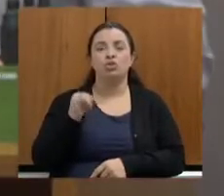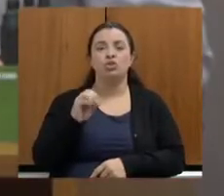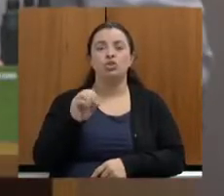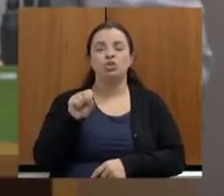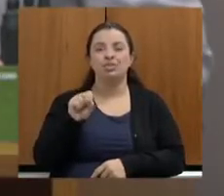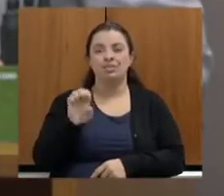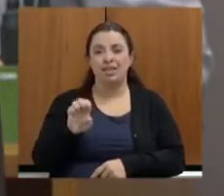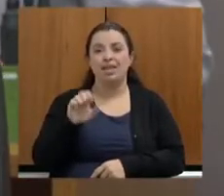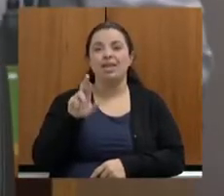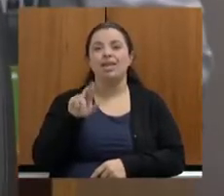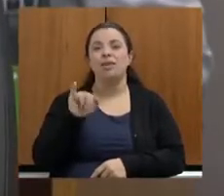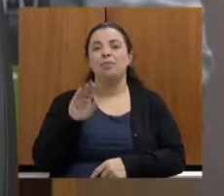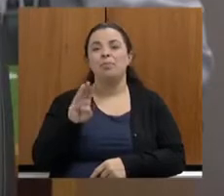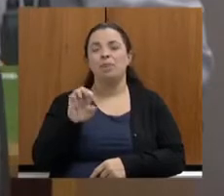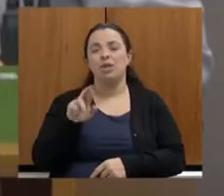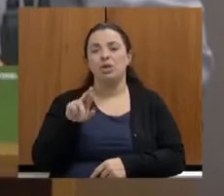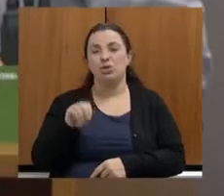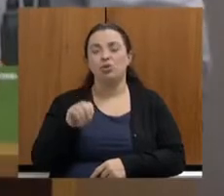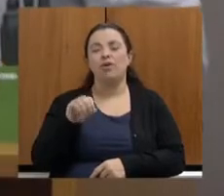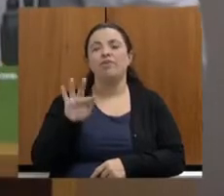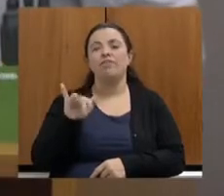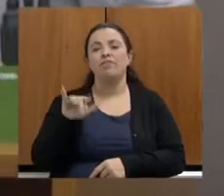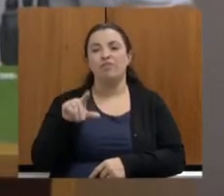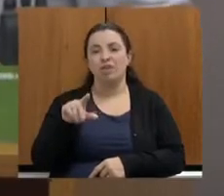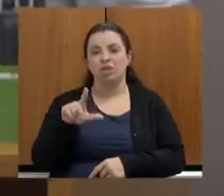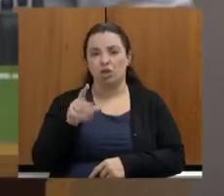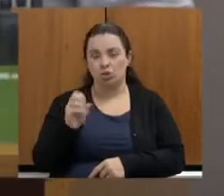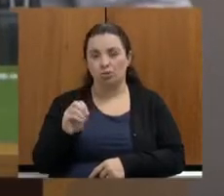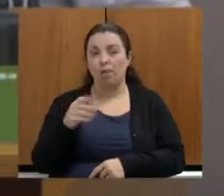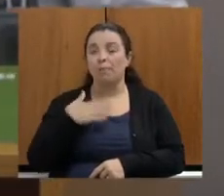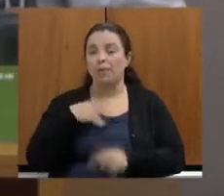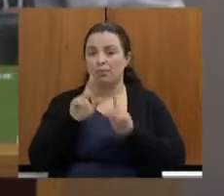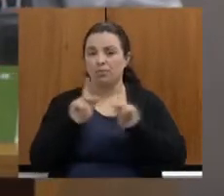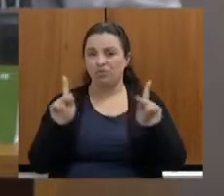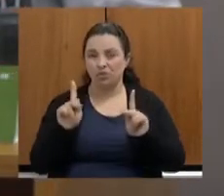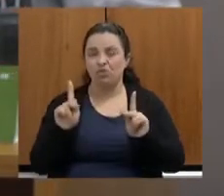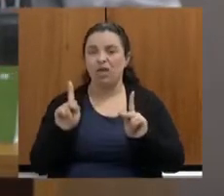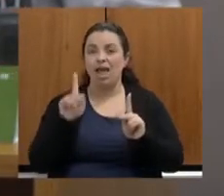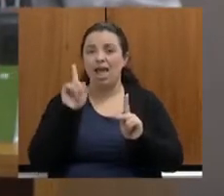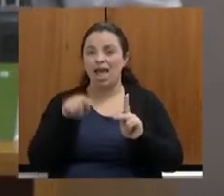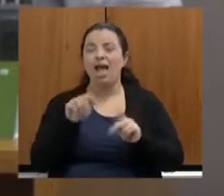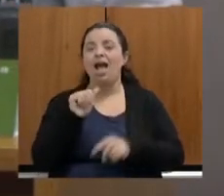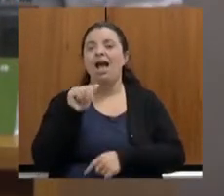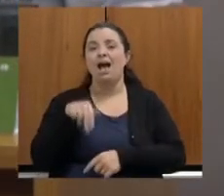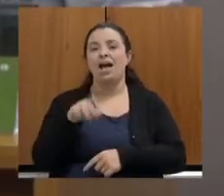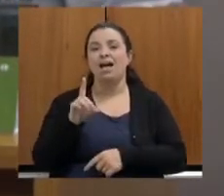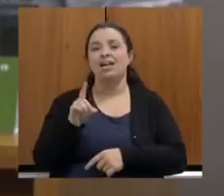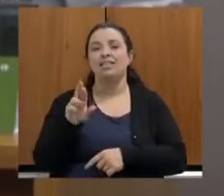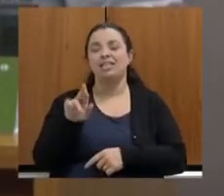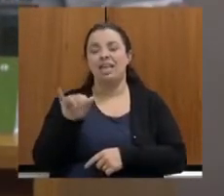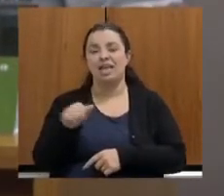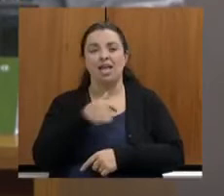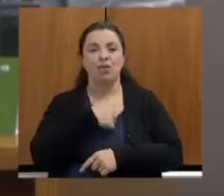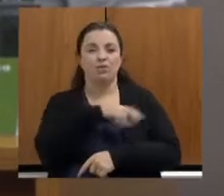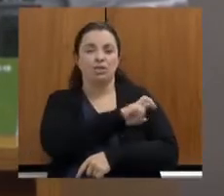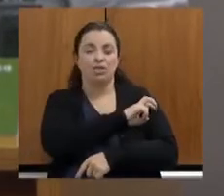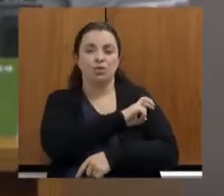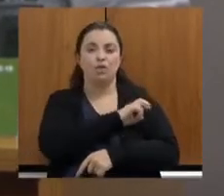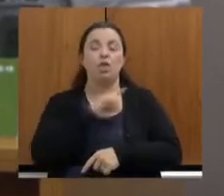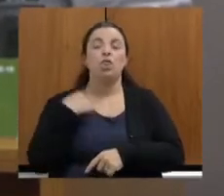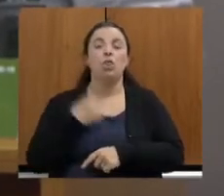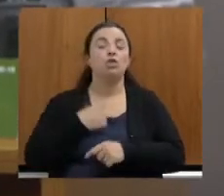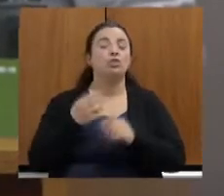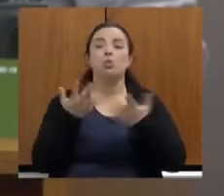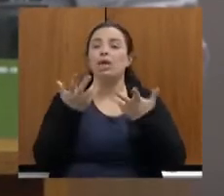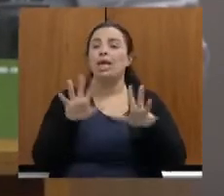se chama Andreia Martins não queremos que a mineradora Tâmisa seja Liberdade liberada minerar ali na